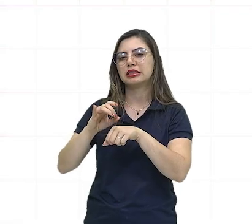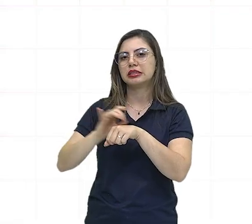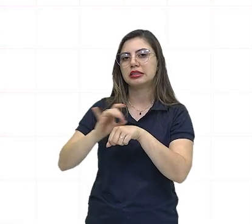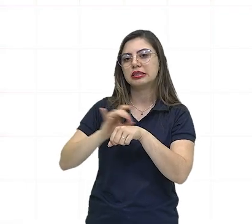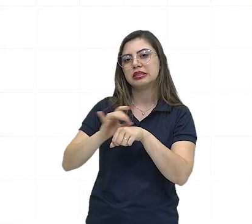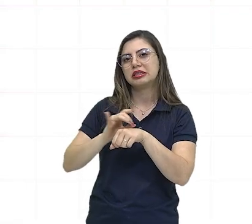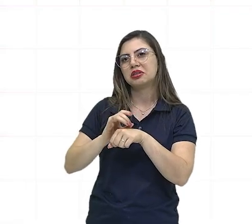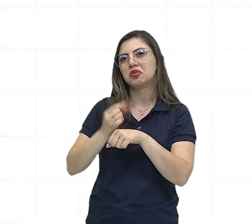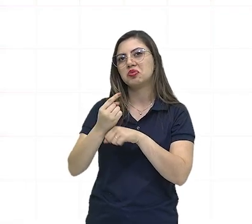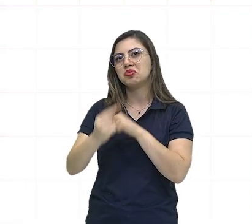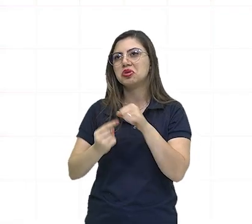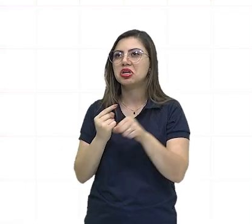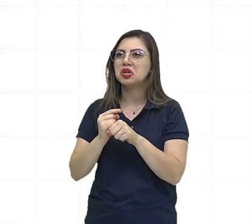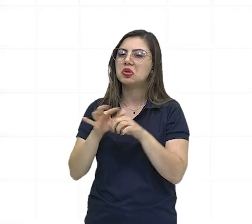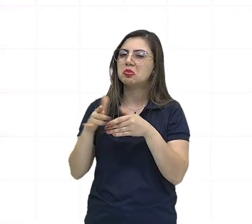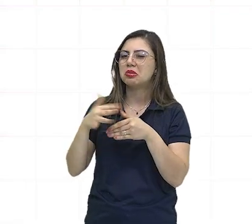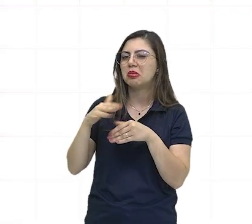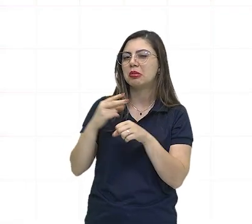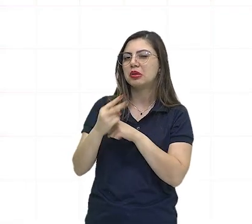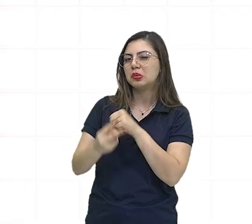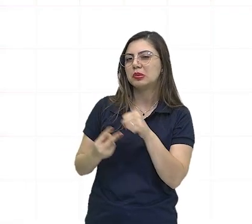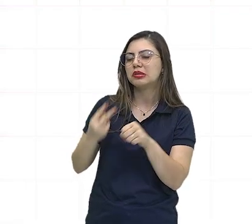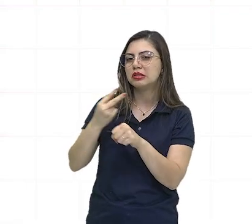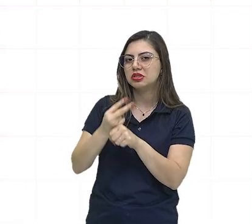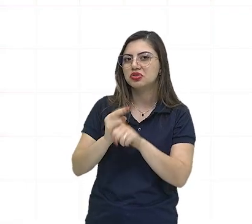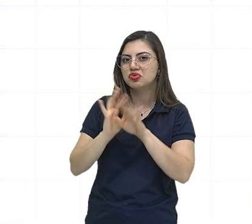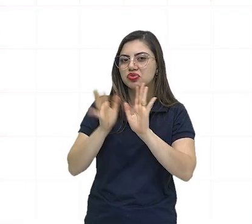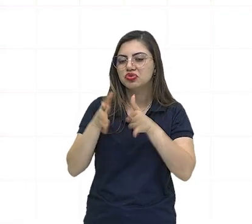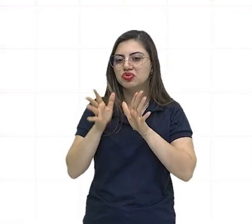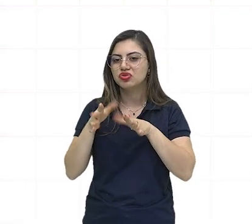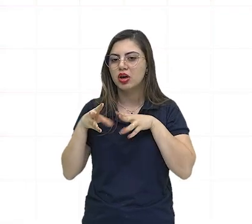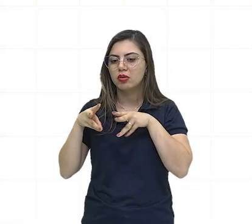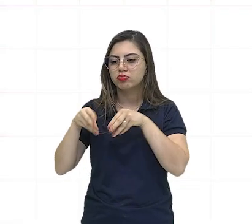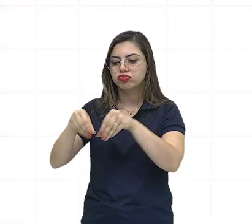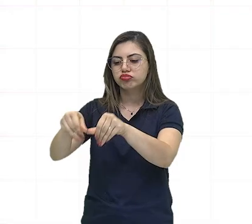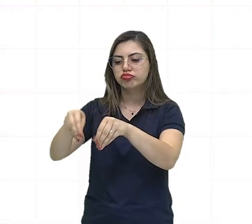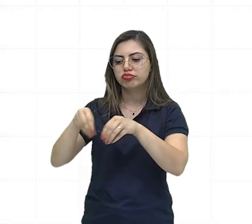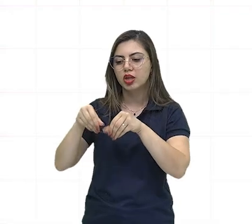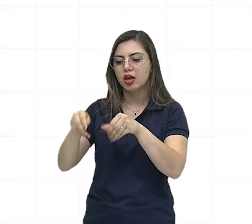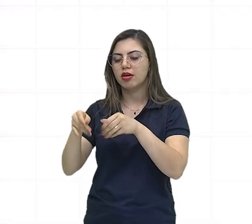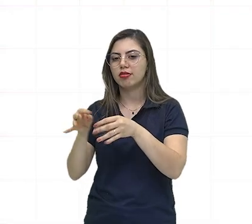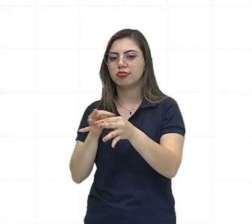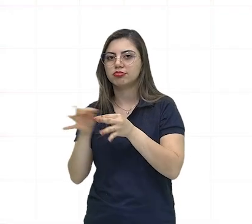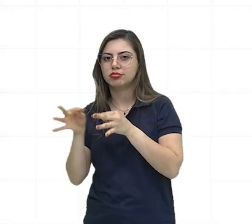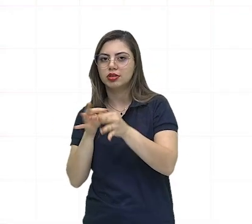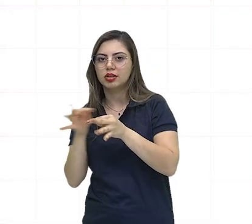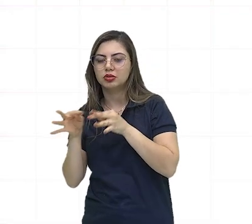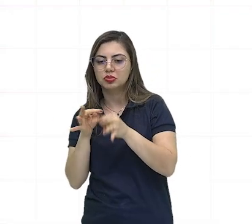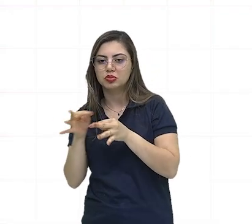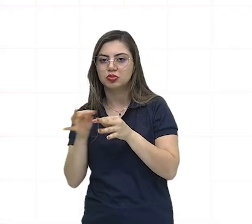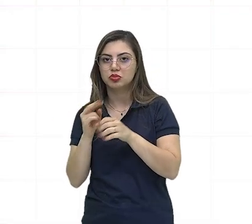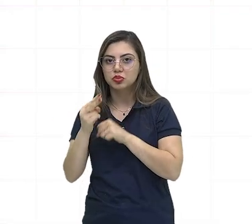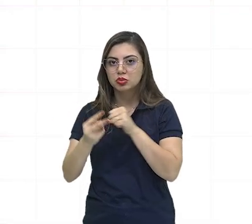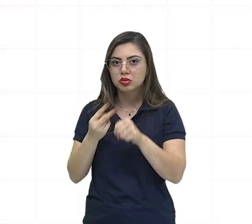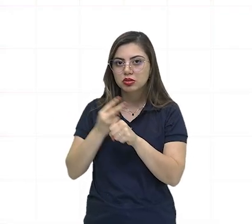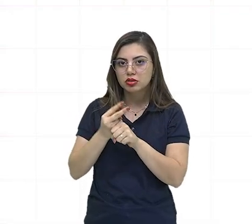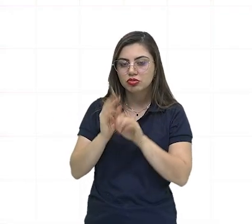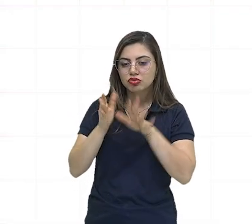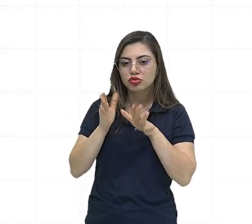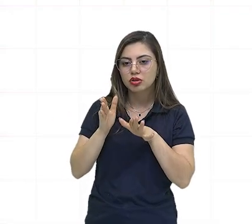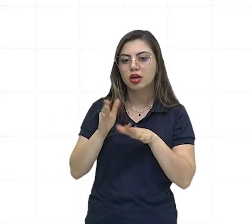1 ou 2 anos. Depois que ele cultivou ali, depois desses 1 ou 2 anos, ele vai